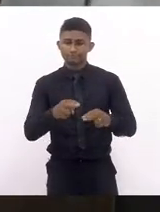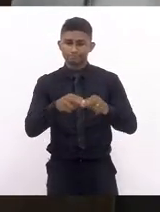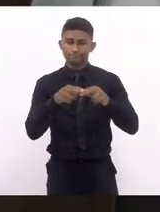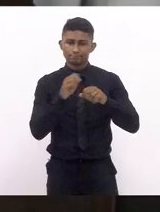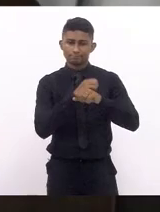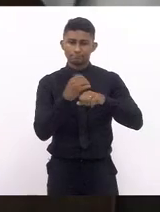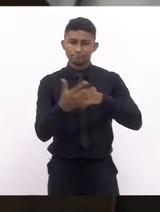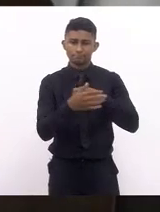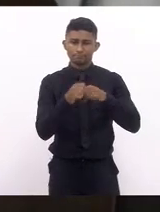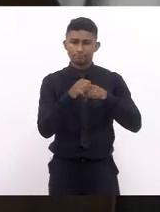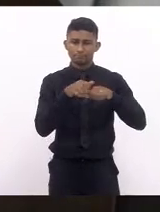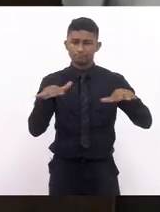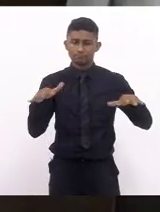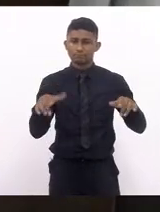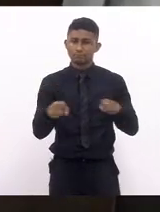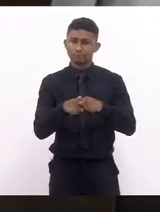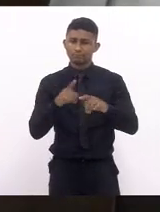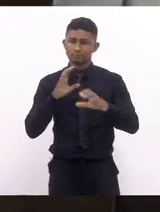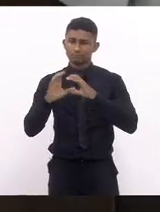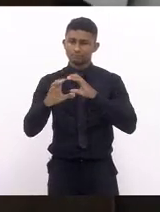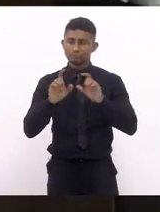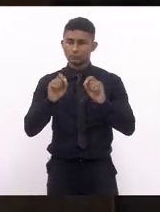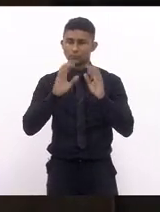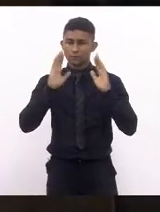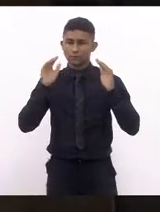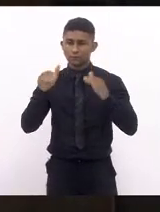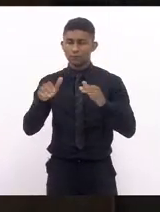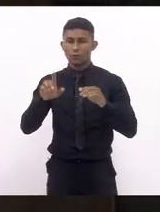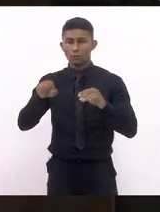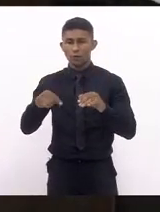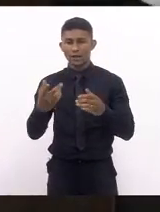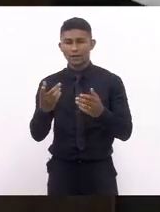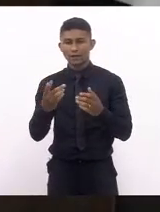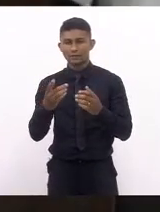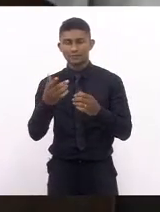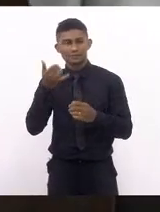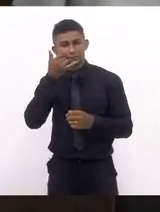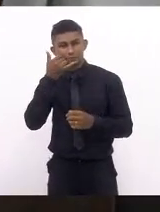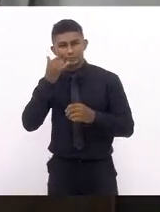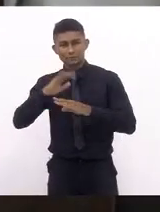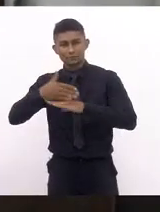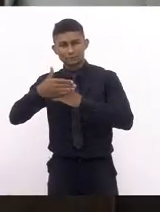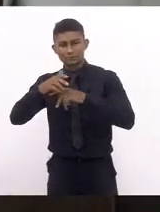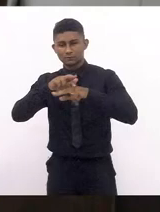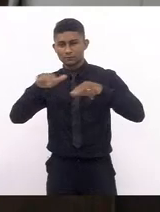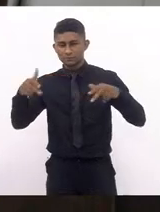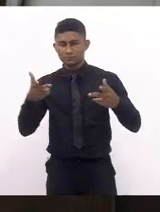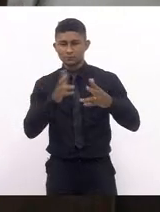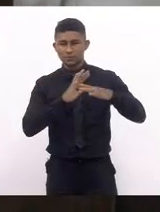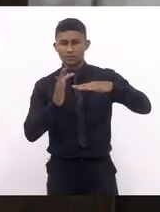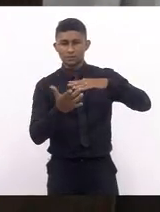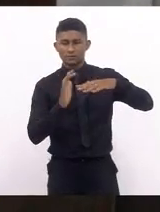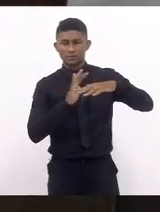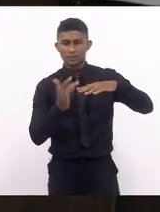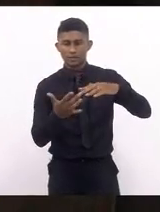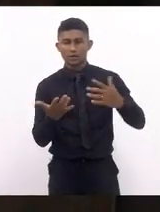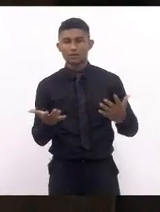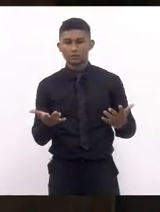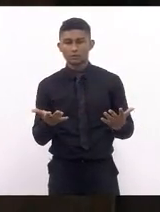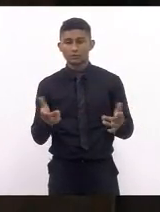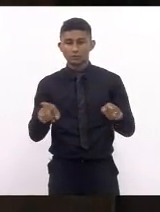pandemia a comunicação também consolidou o foco no digital e além dos perfeito certificados nas principais redes sociais